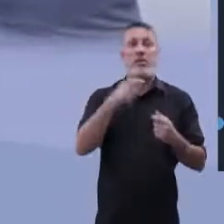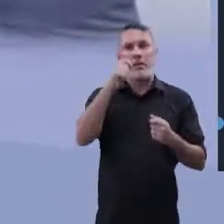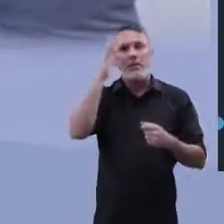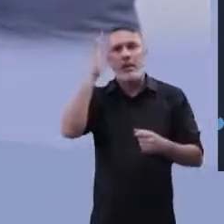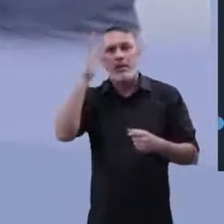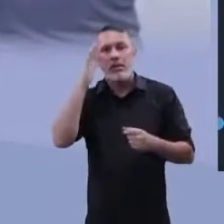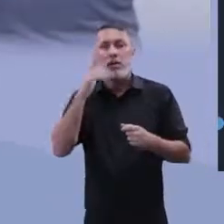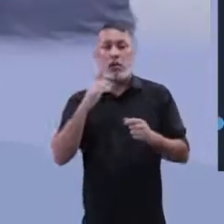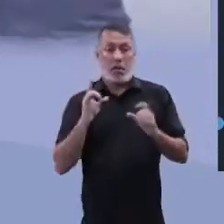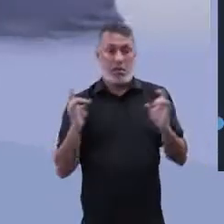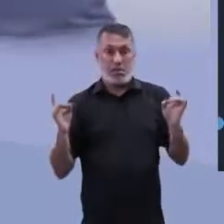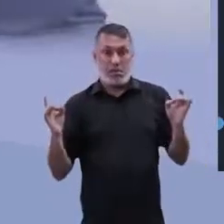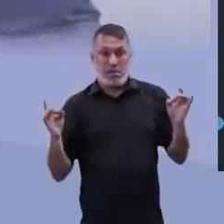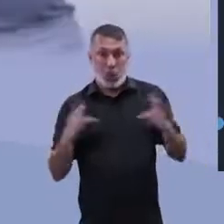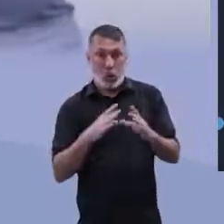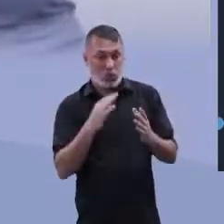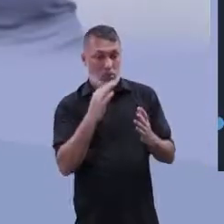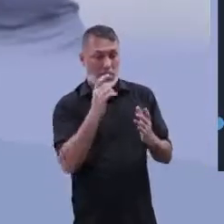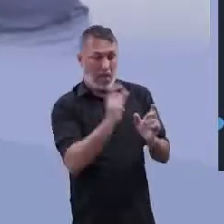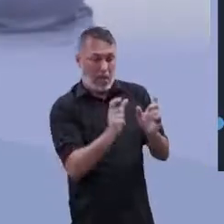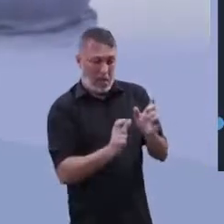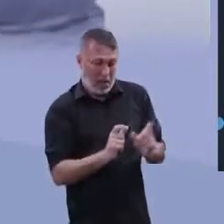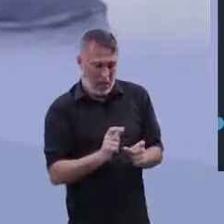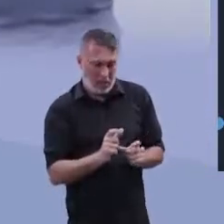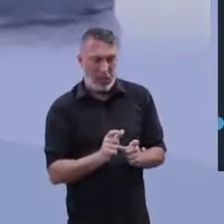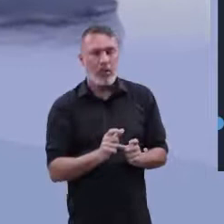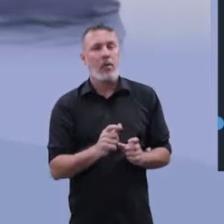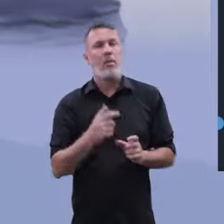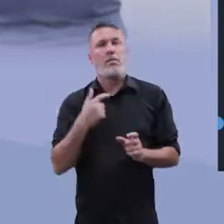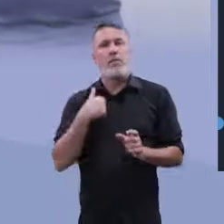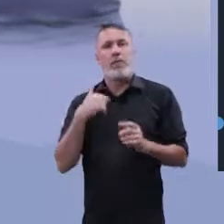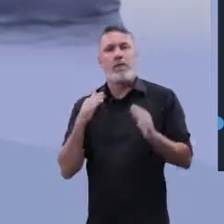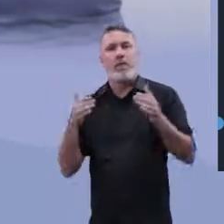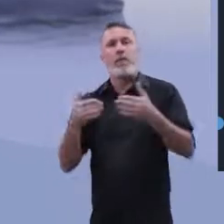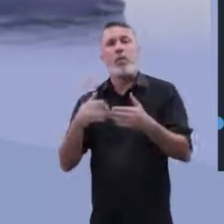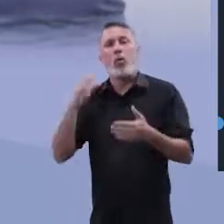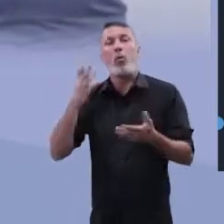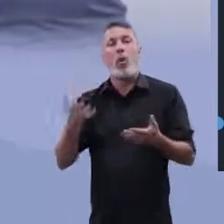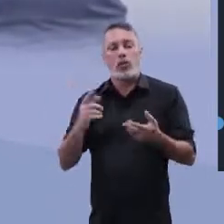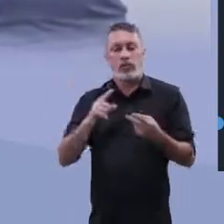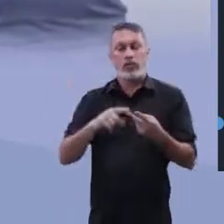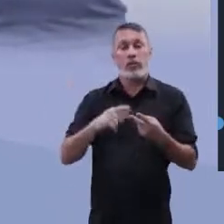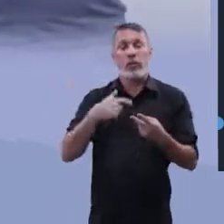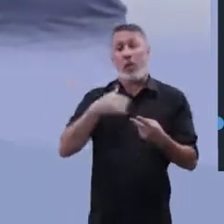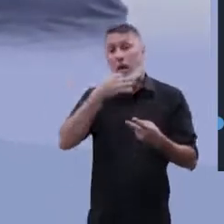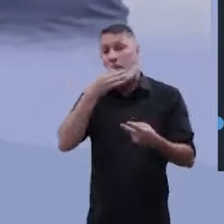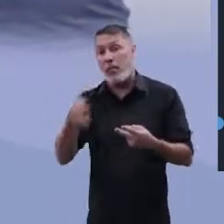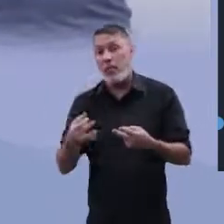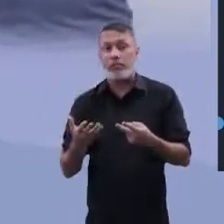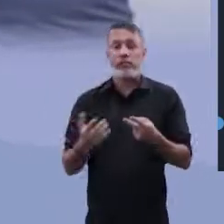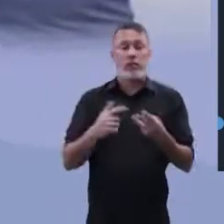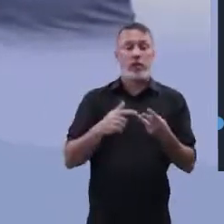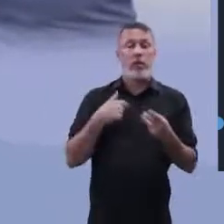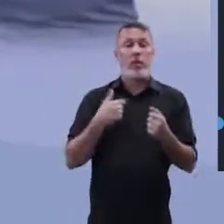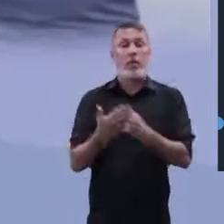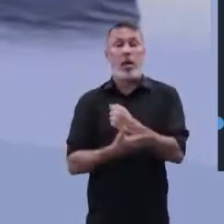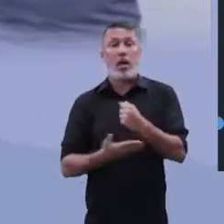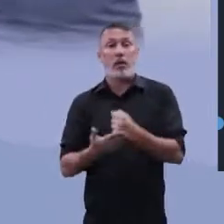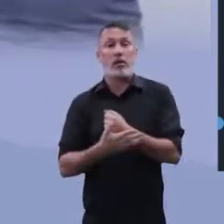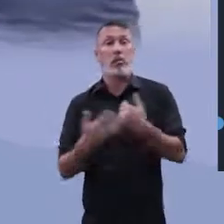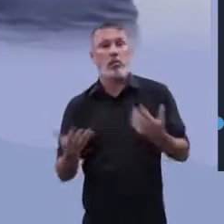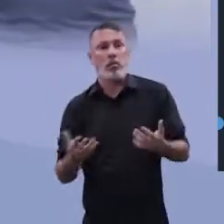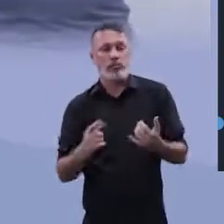eu vou ter que pensar qual vai ser a minha tese, qual vai ser o meu primeiro argumento, mais a minha fundamentação. A fundamentação é a área do